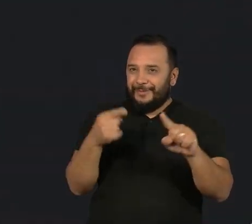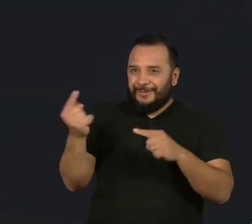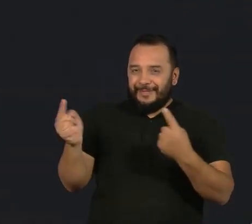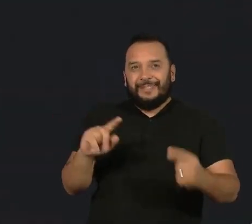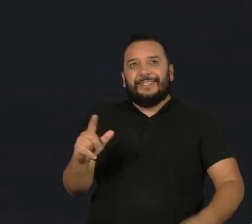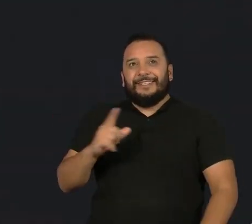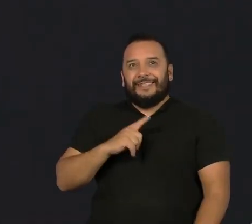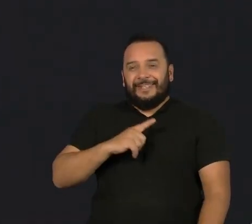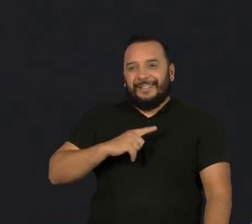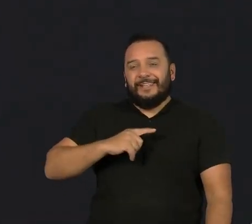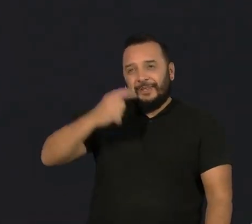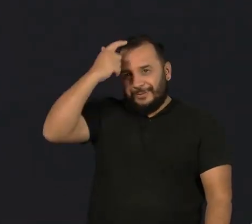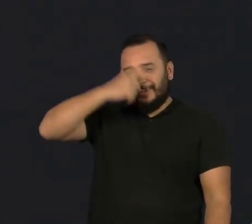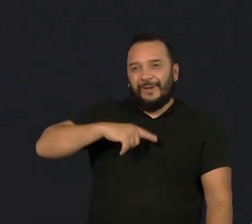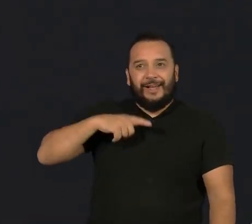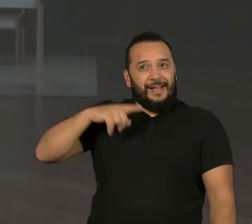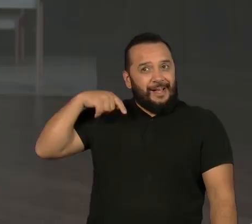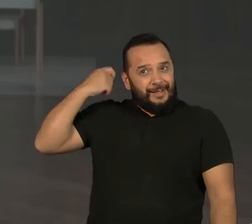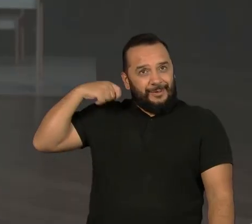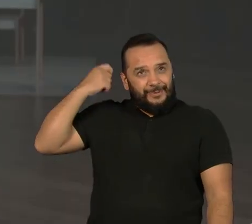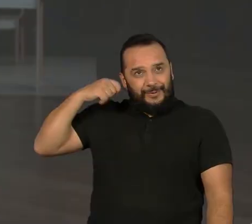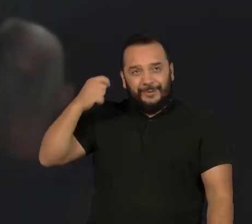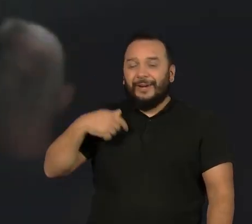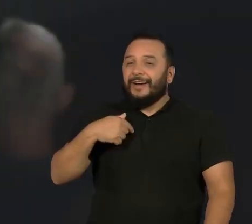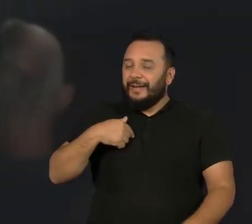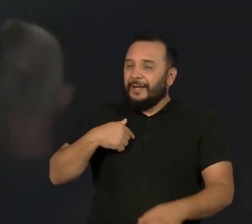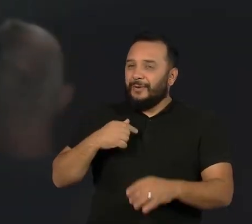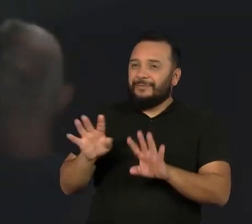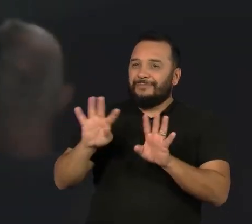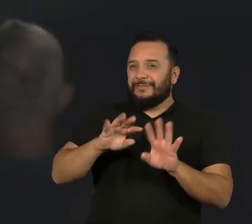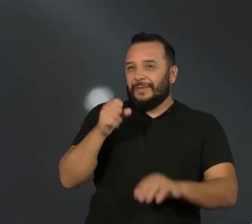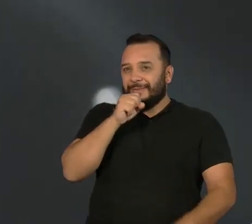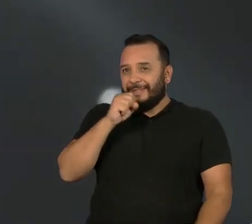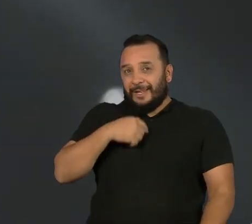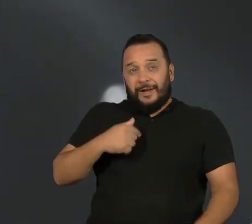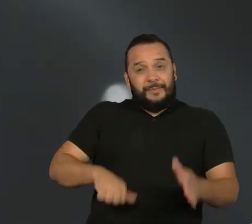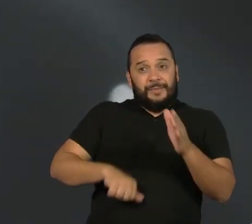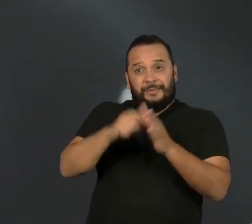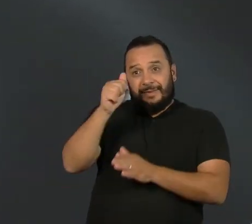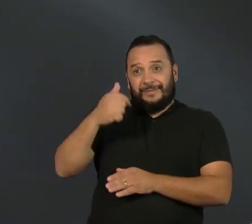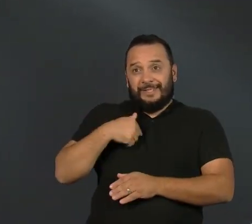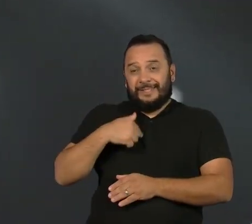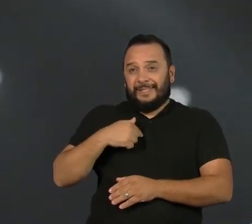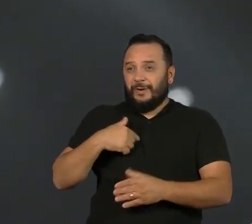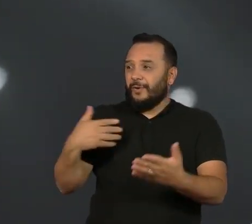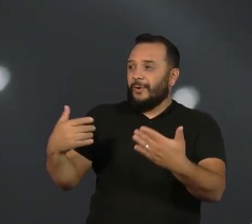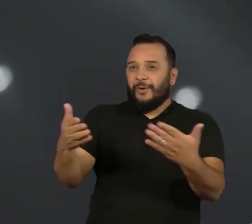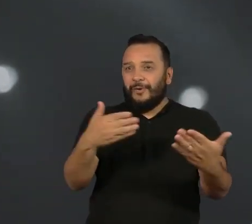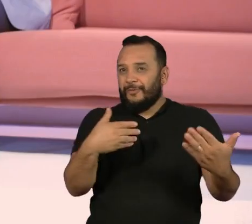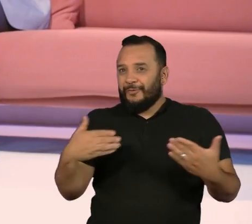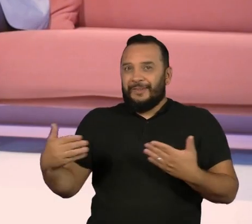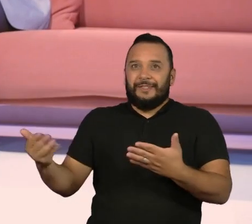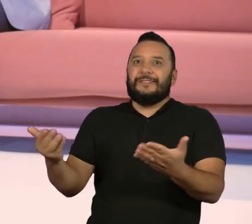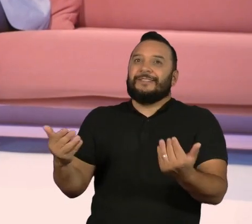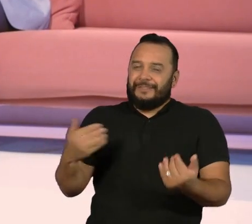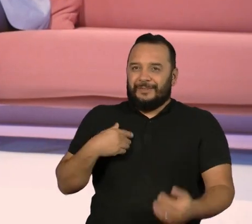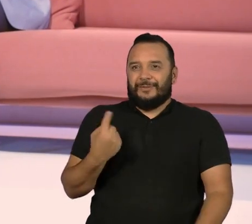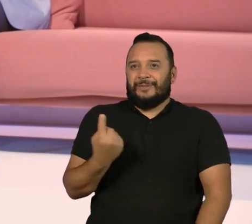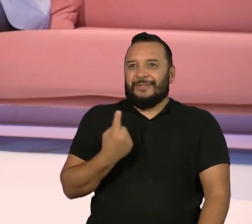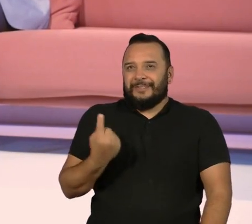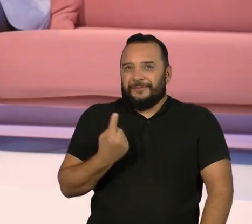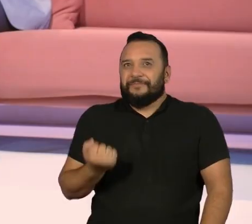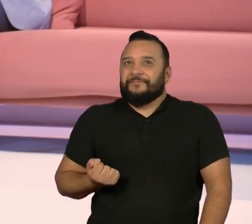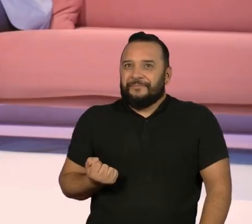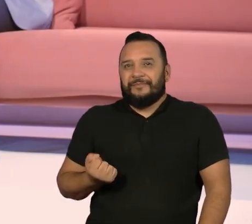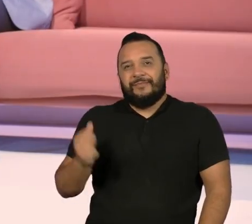um ator quer dizer, eu sou um ator, mas eu faço muito musical, então essa é a minha primeira peça de prosa, assim, que eu faço, monólogo.